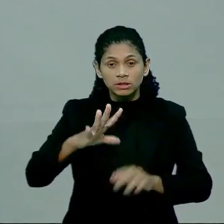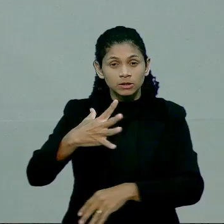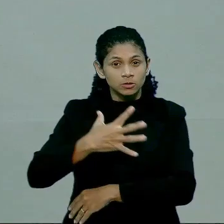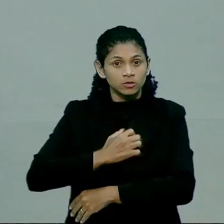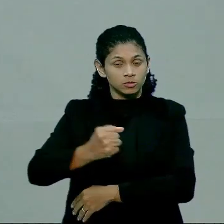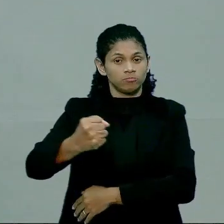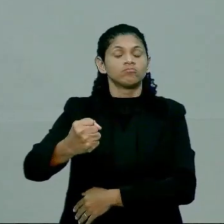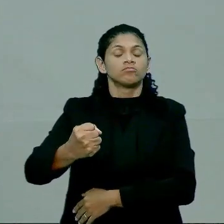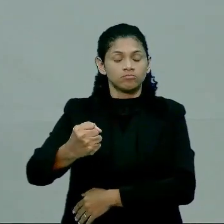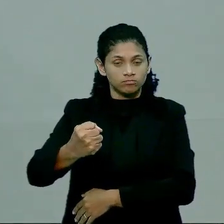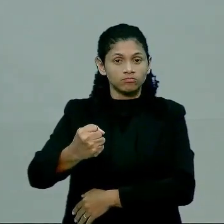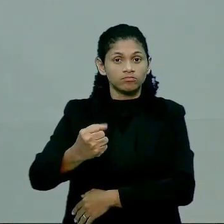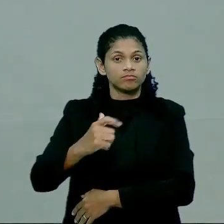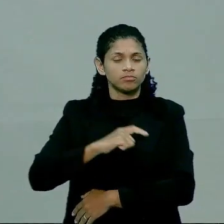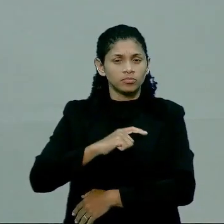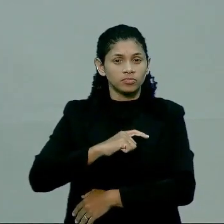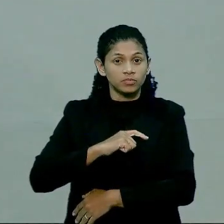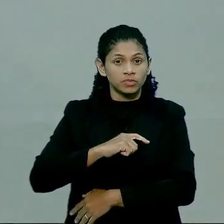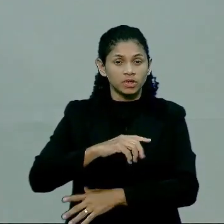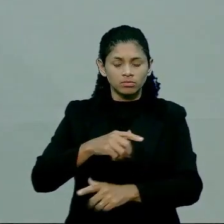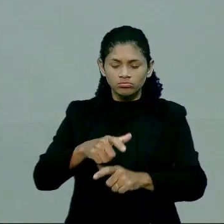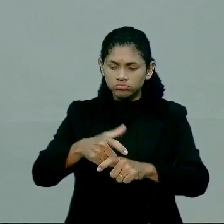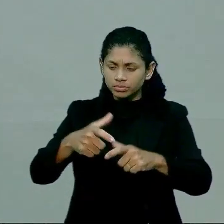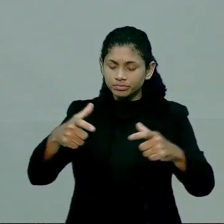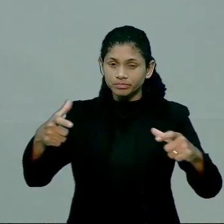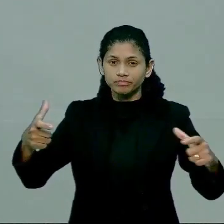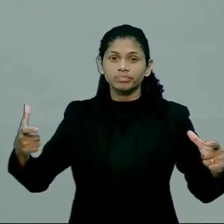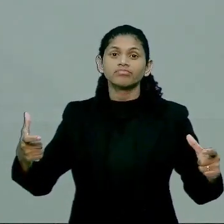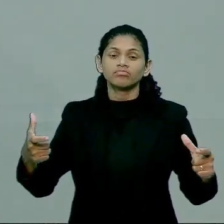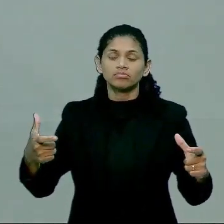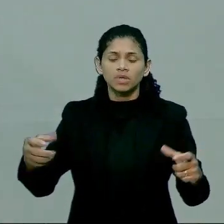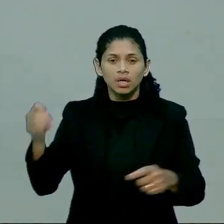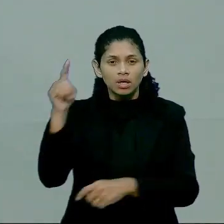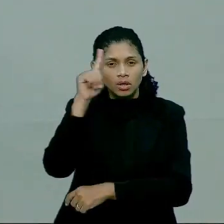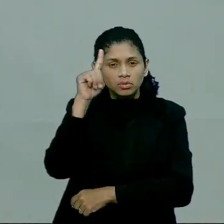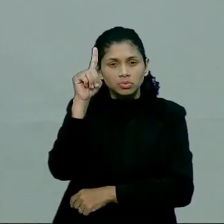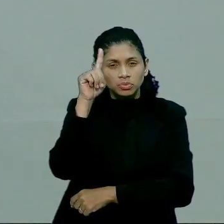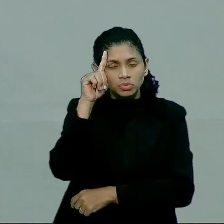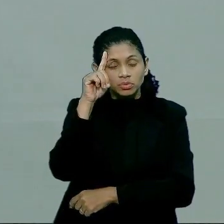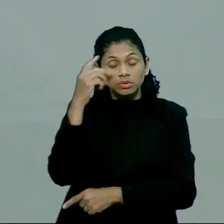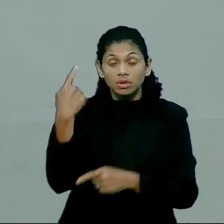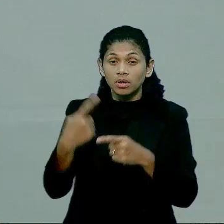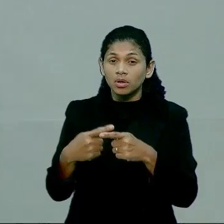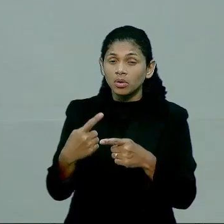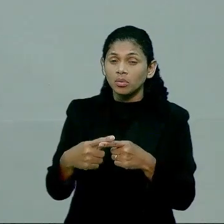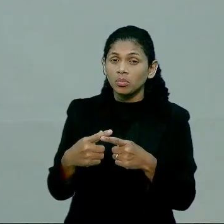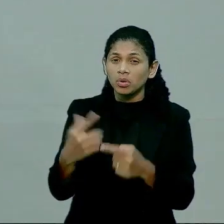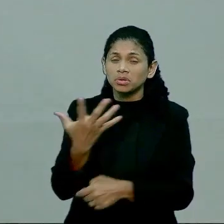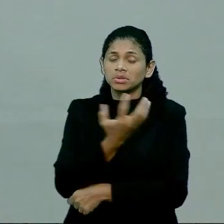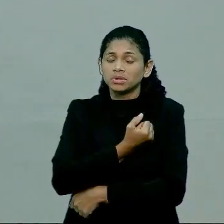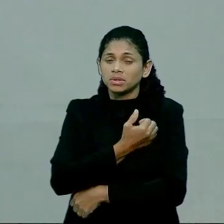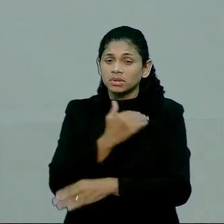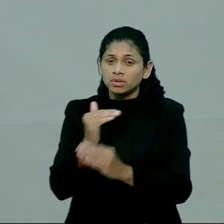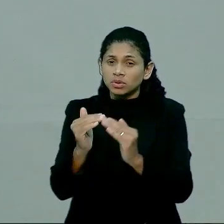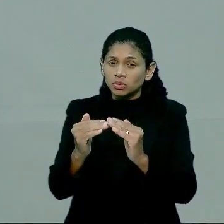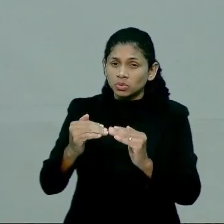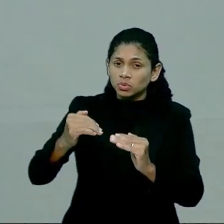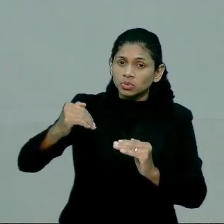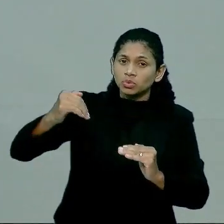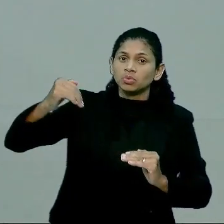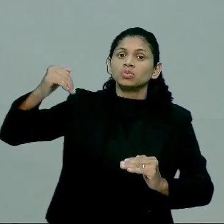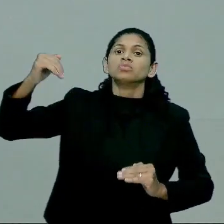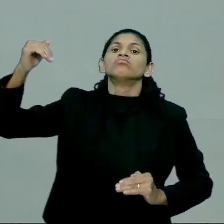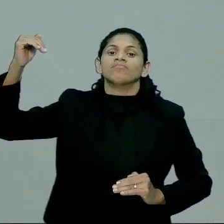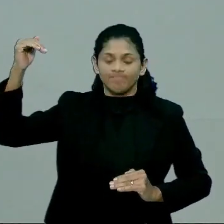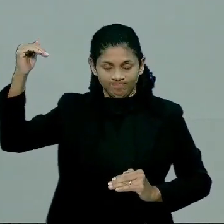ela ganha repercussão a cada dia que passa porque o número aumenta o caso de adolescentes depressivos né que tiram a própria